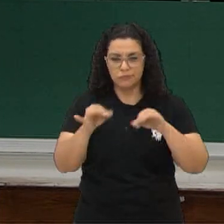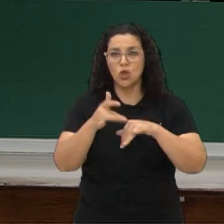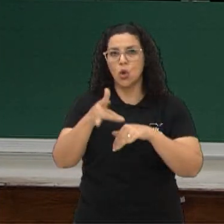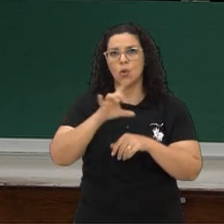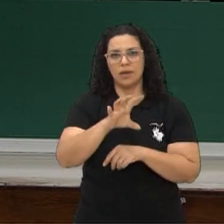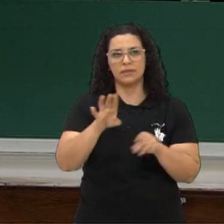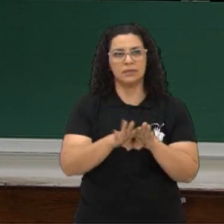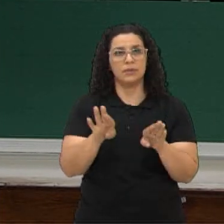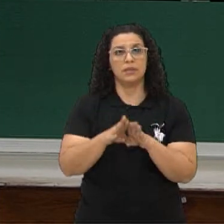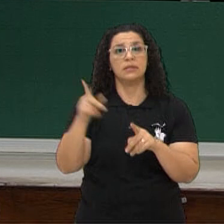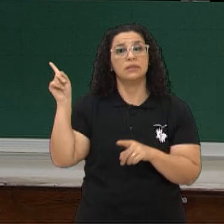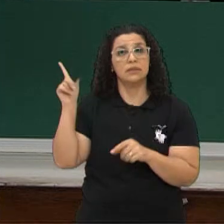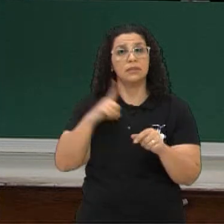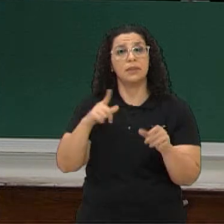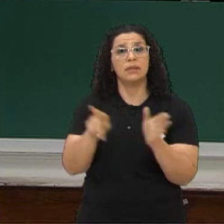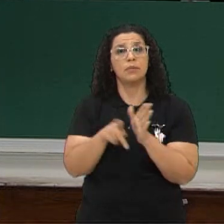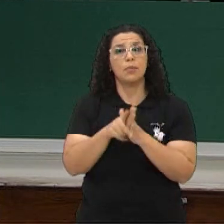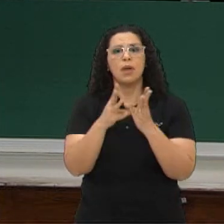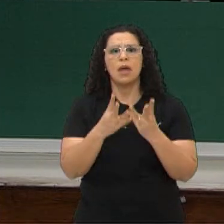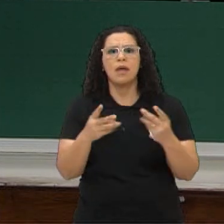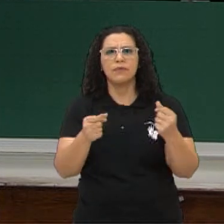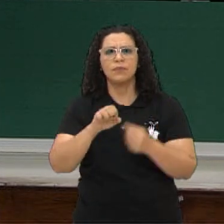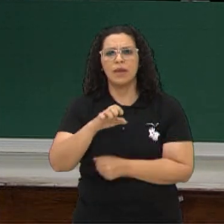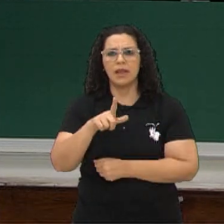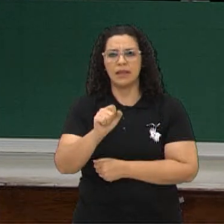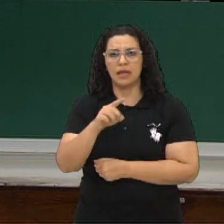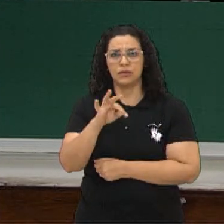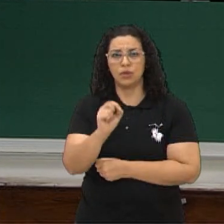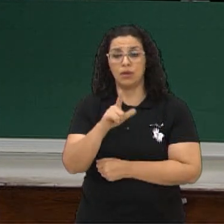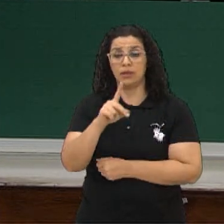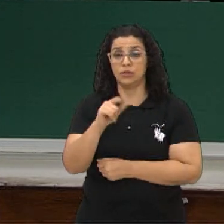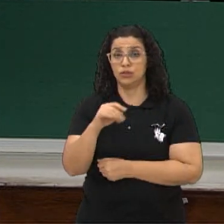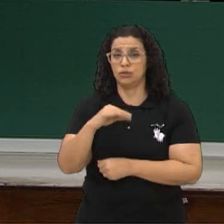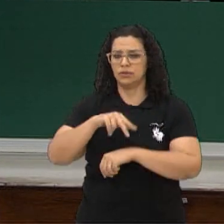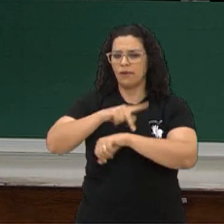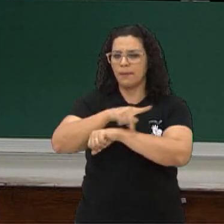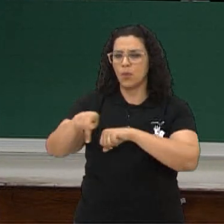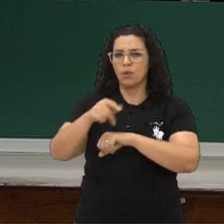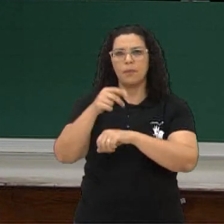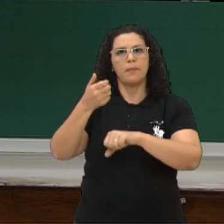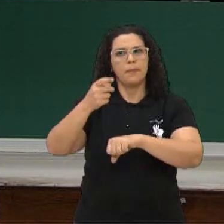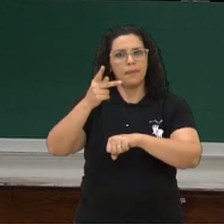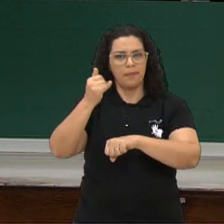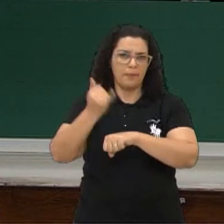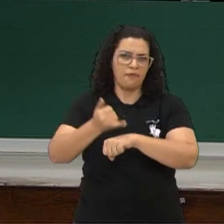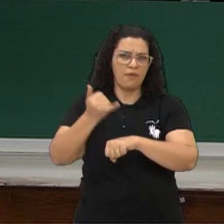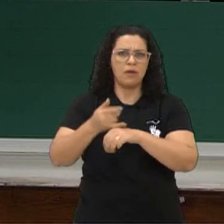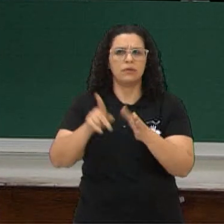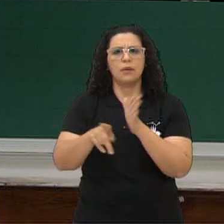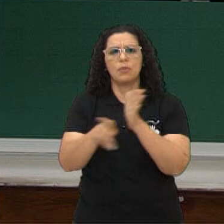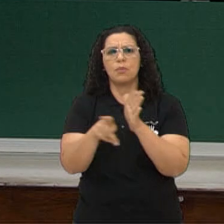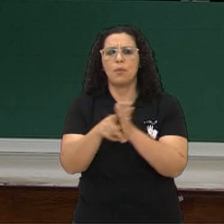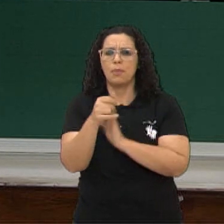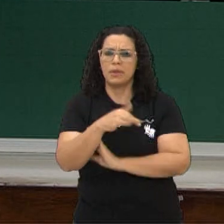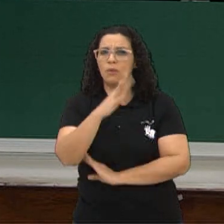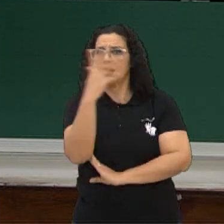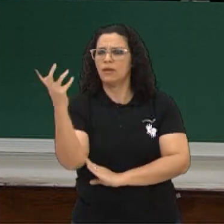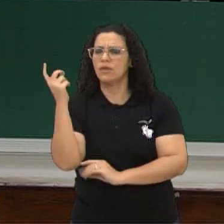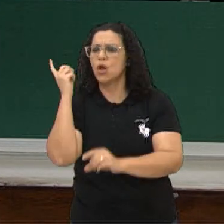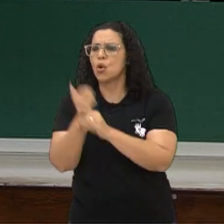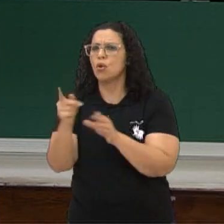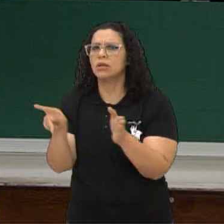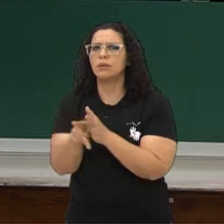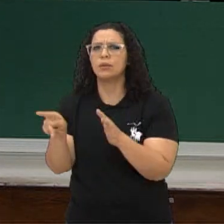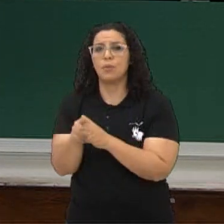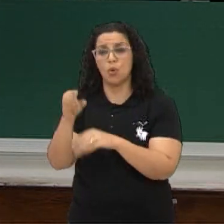usado no refino eletrolítico, que é um processo para a gente ter a pureza de alguns metais que vêm com impurezas na natureza, como, por